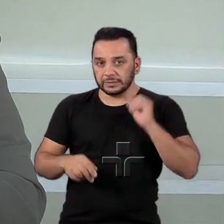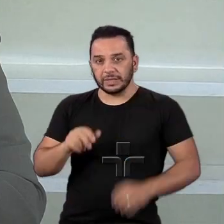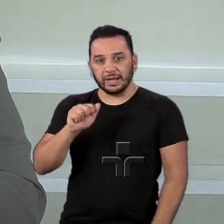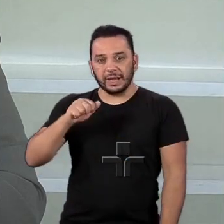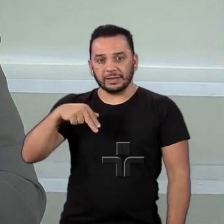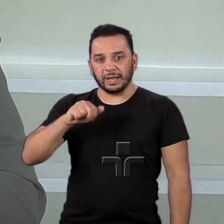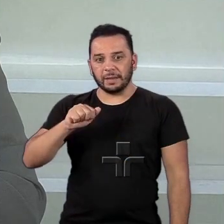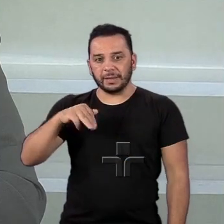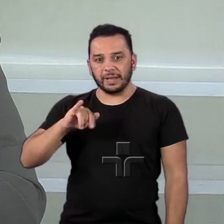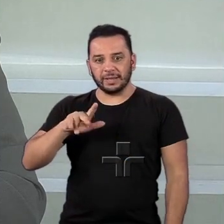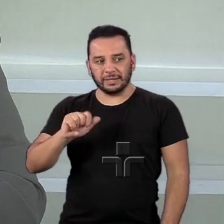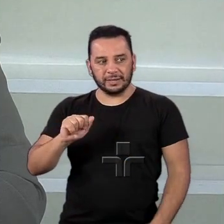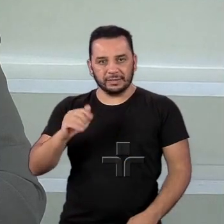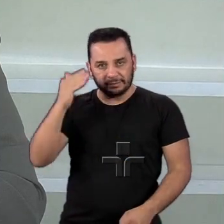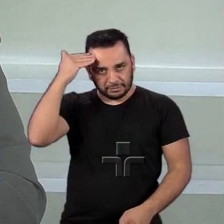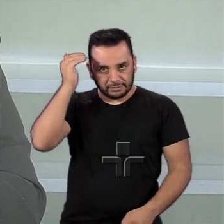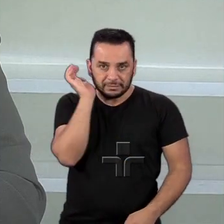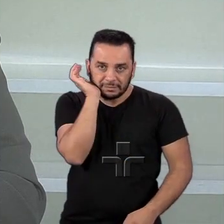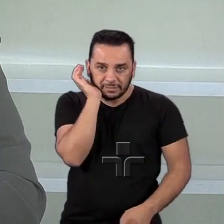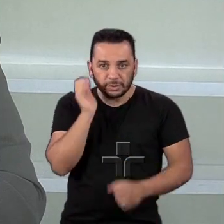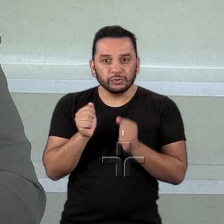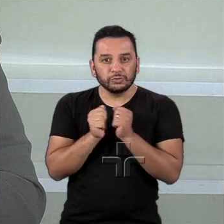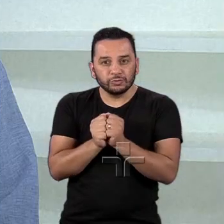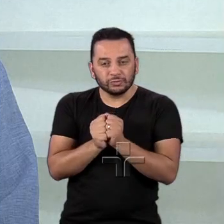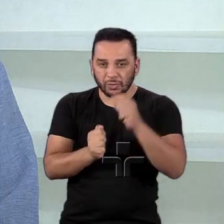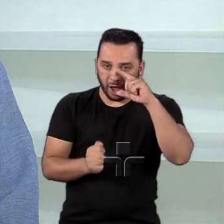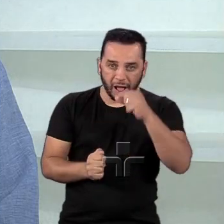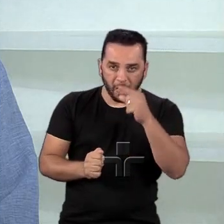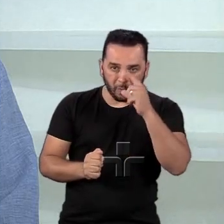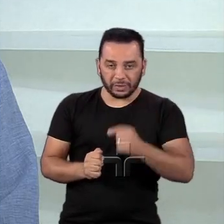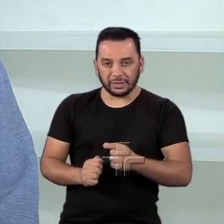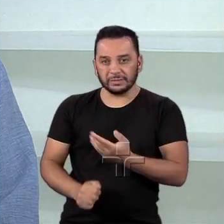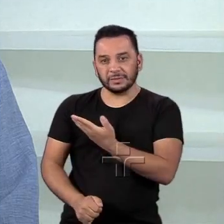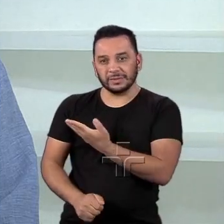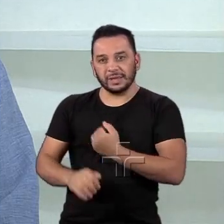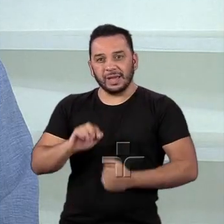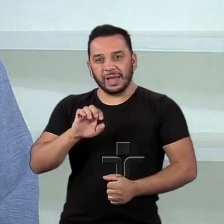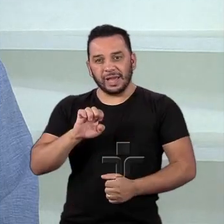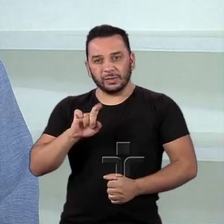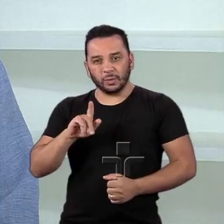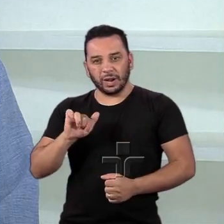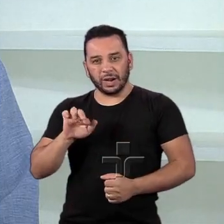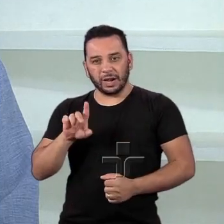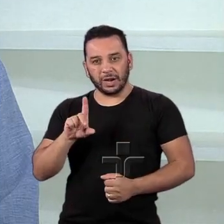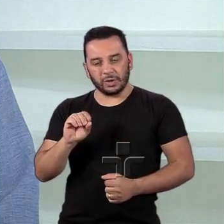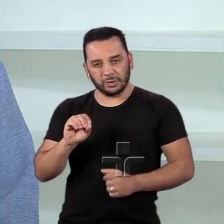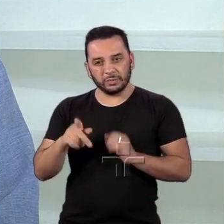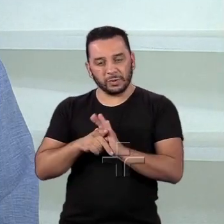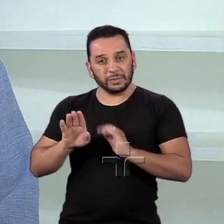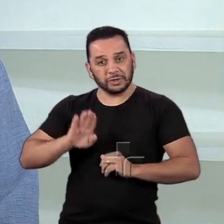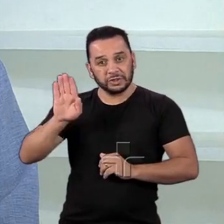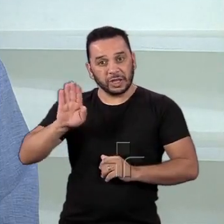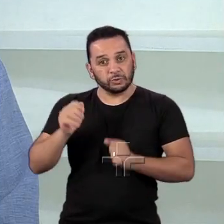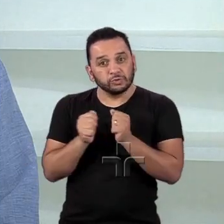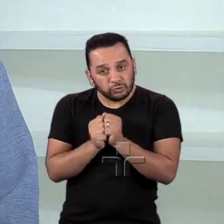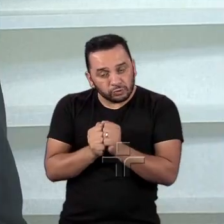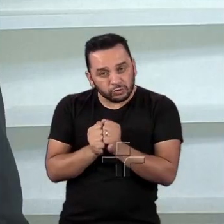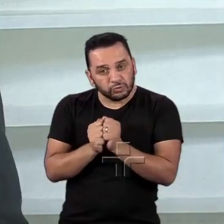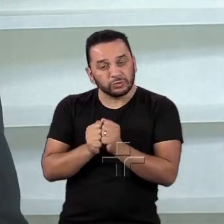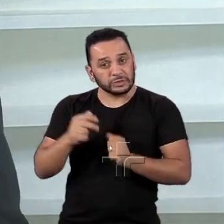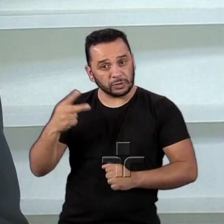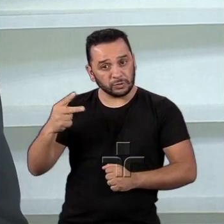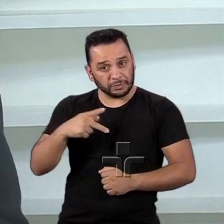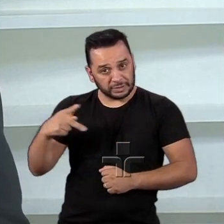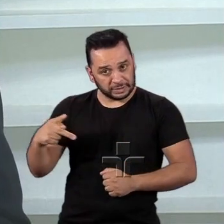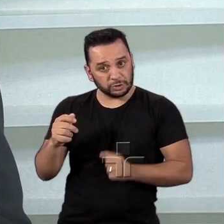Amélia, candidata a vice na chapa de Geraldo Alckmin. Eduardo Jorge, candidato a vice na chapa de Marina Silva.